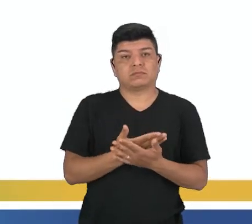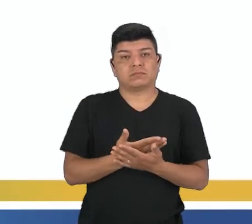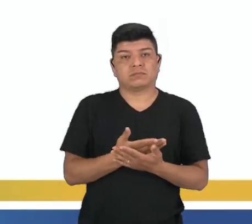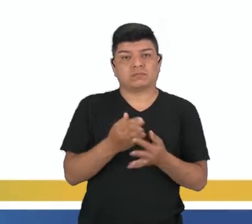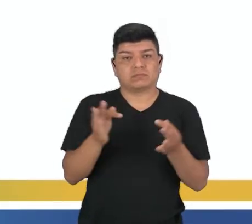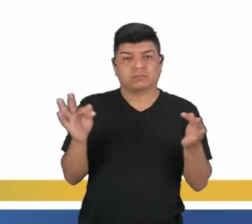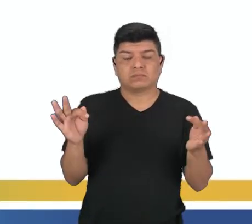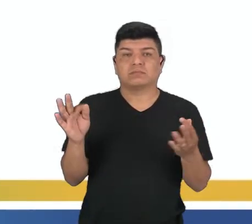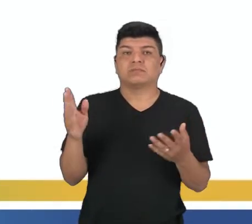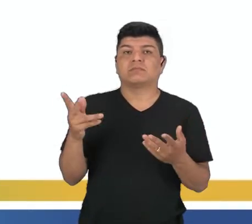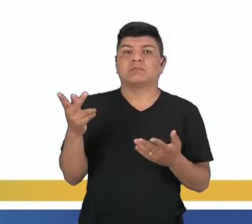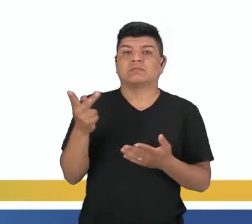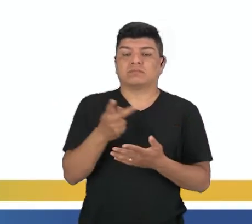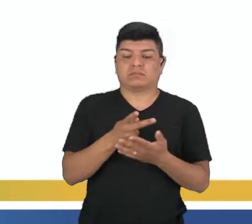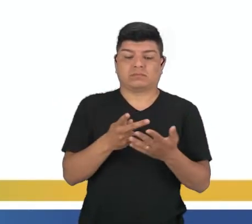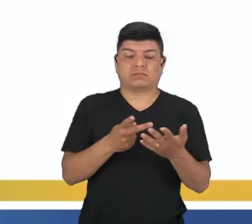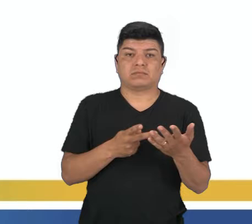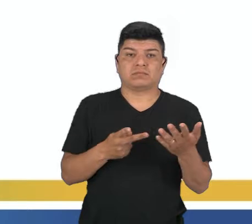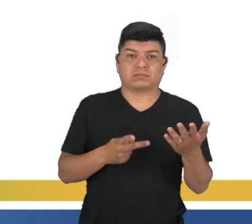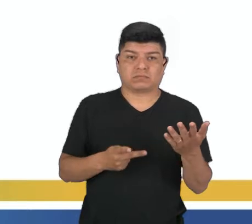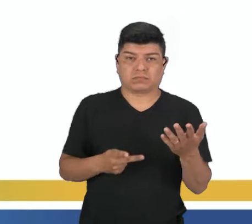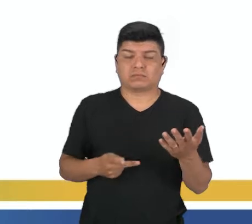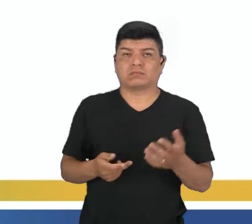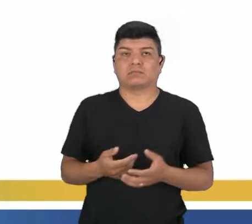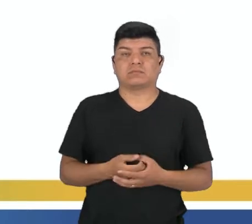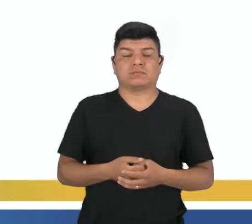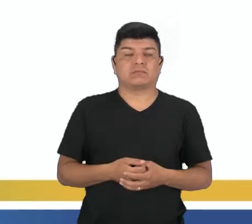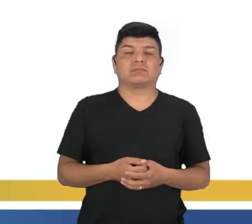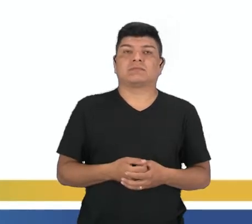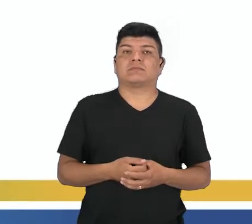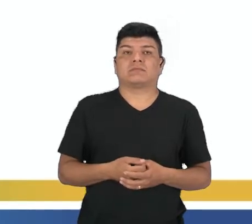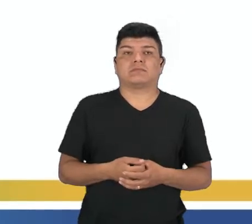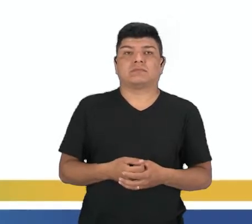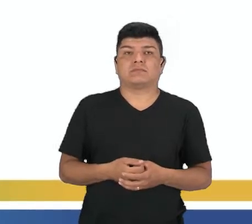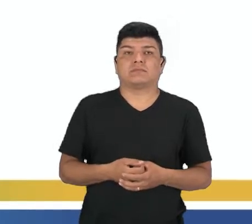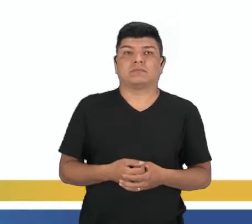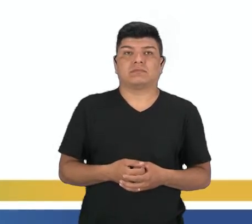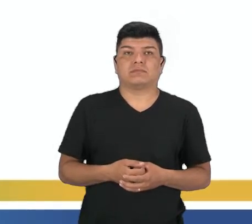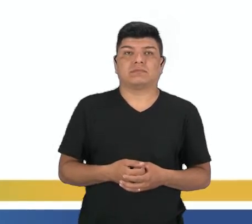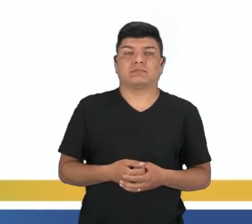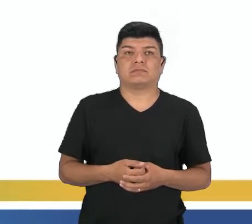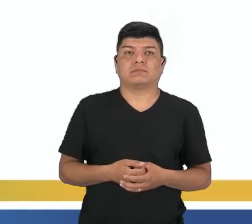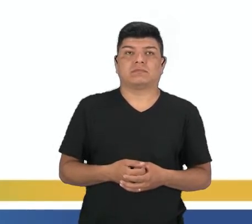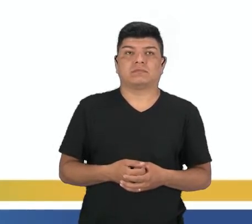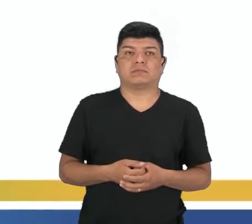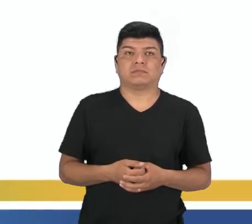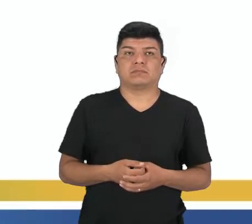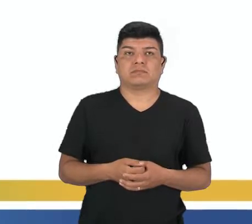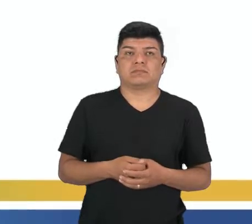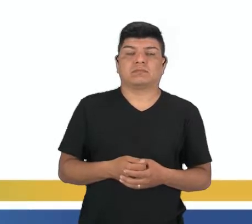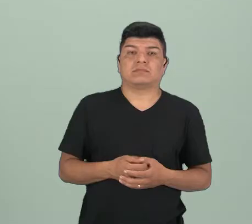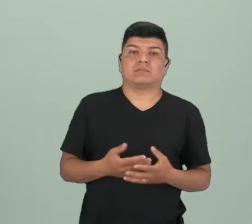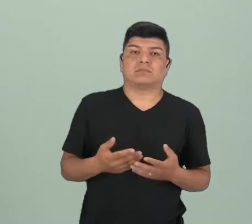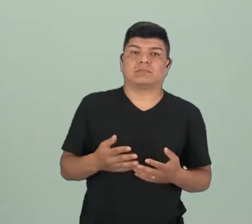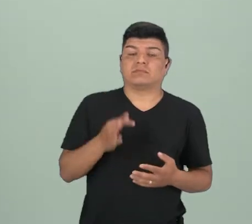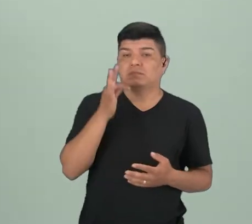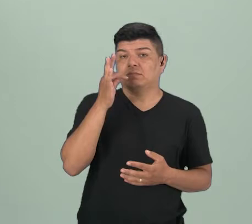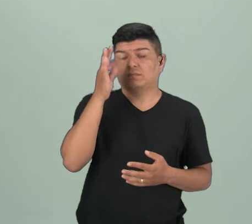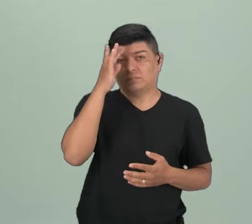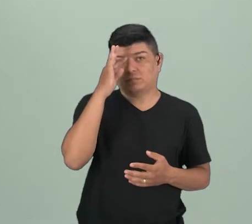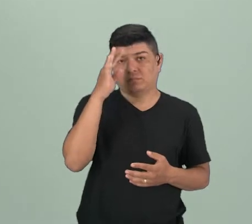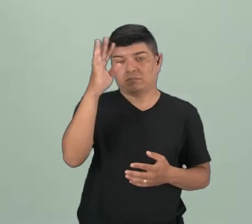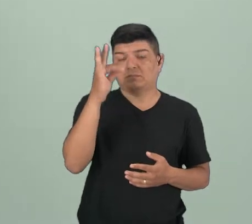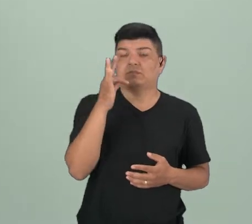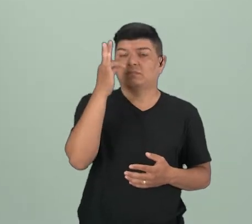Essa frase poética aí, sonhar com o futuro é muito melhor que lamentar-se por el passado. Ou seja, sonhar